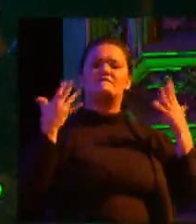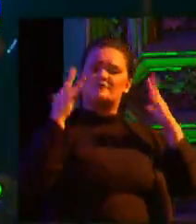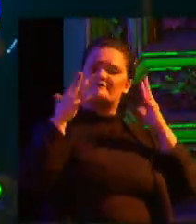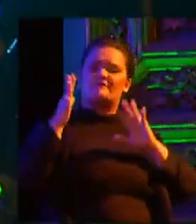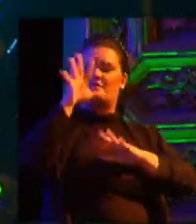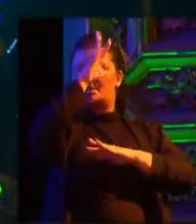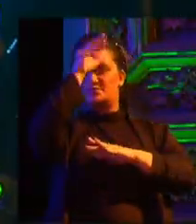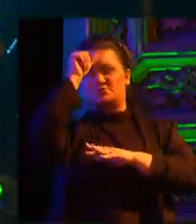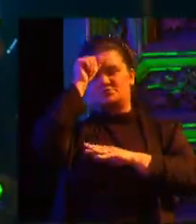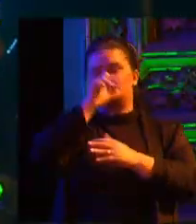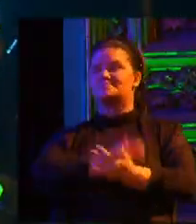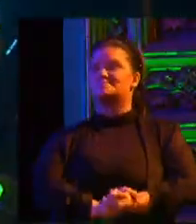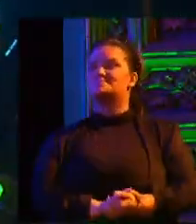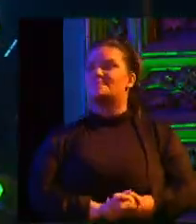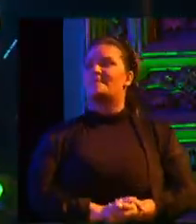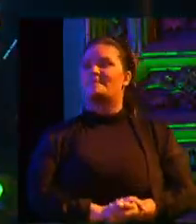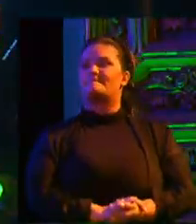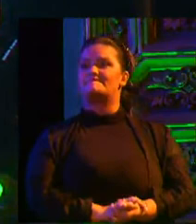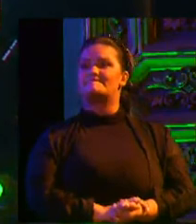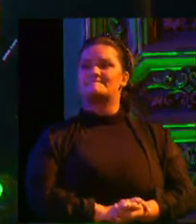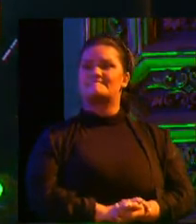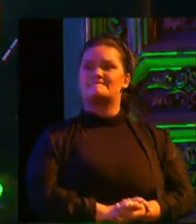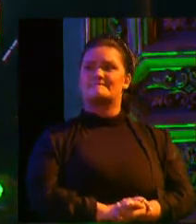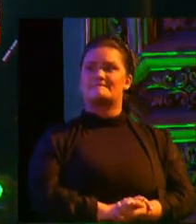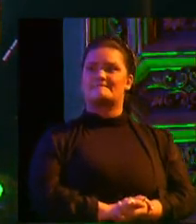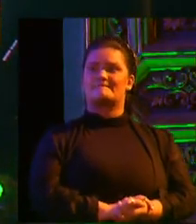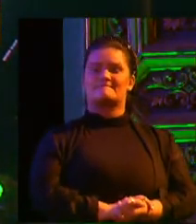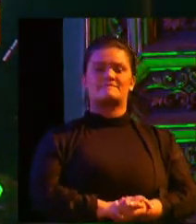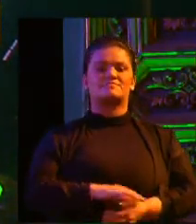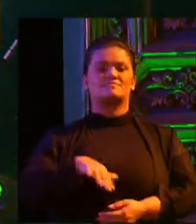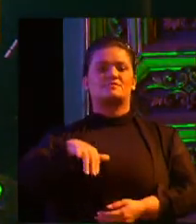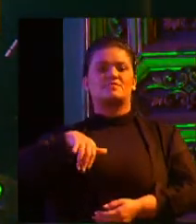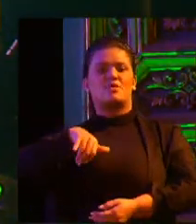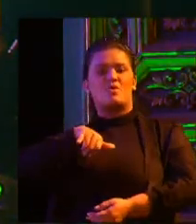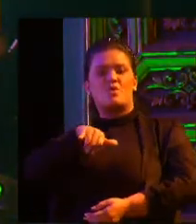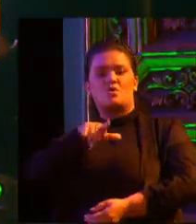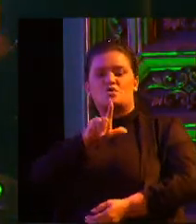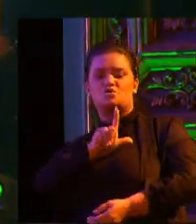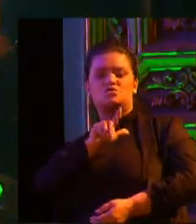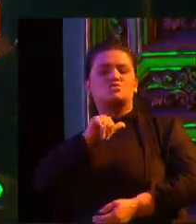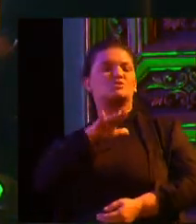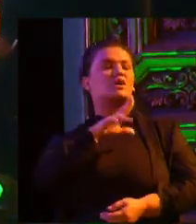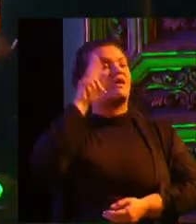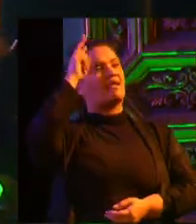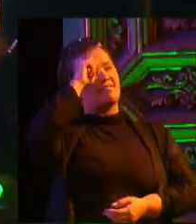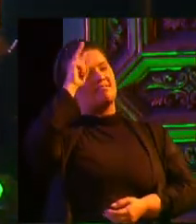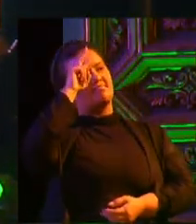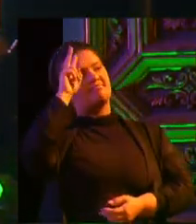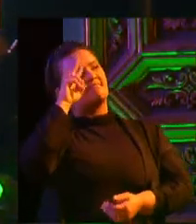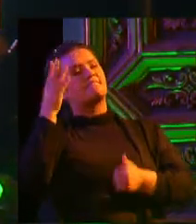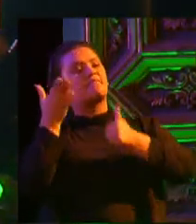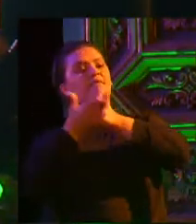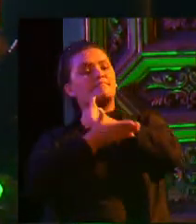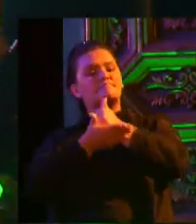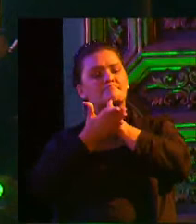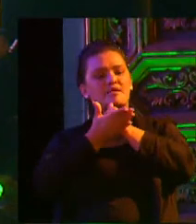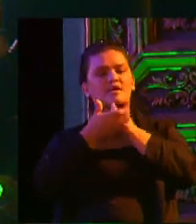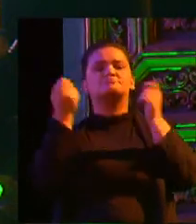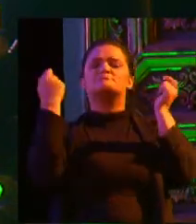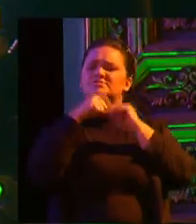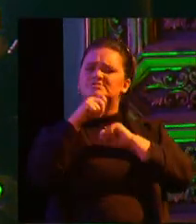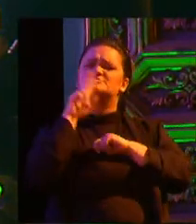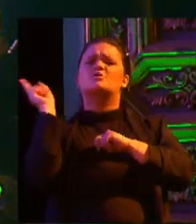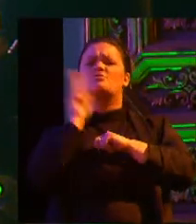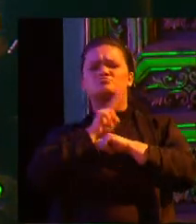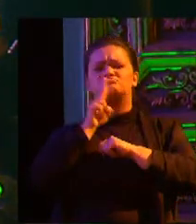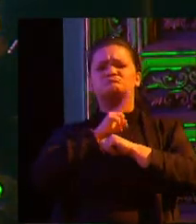Luyara nos lembra sobre a origem, sobre a necessidade de reconhecer a